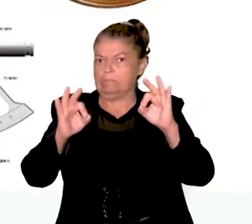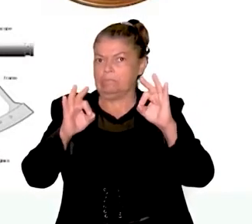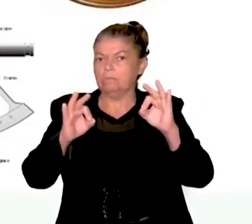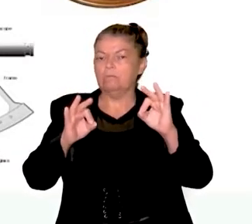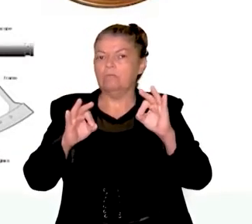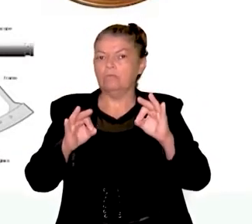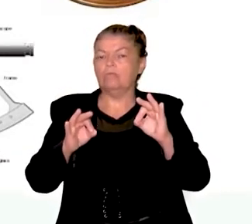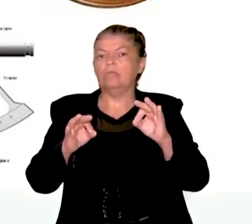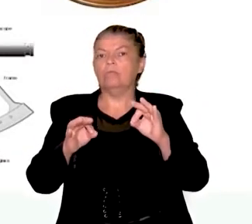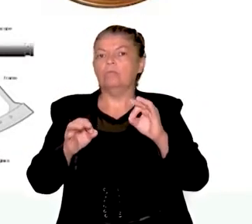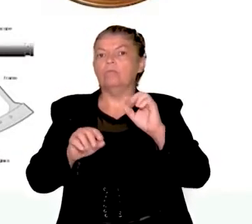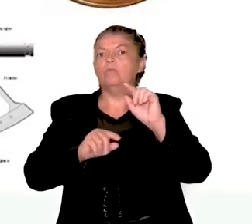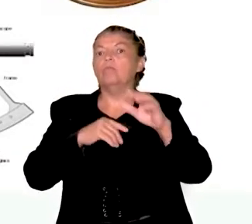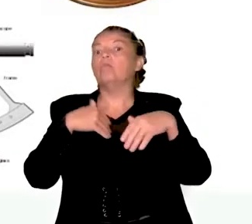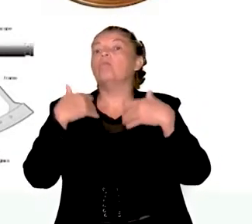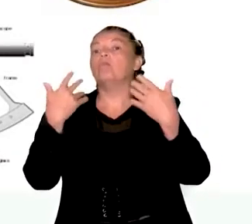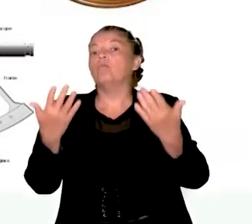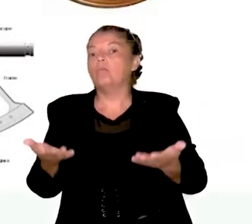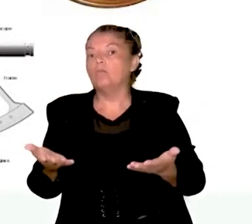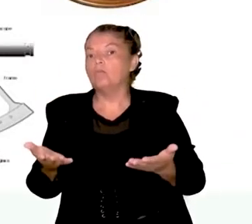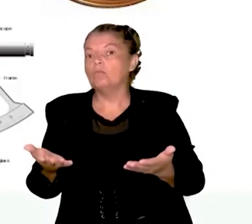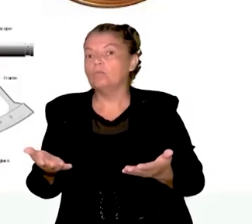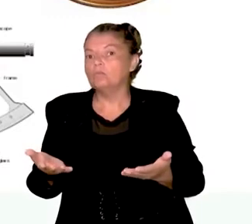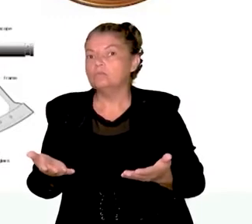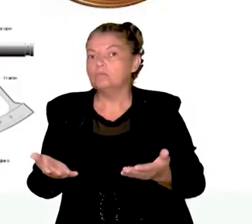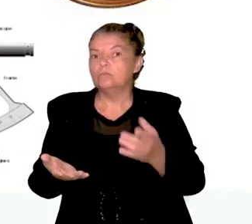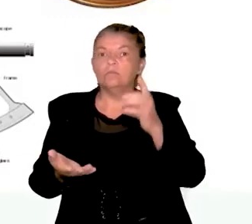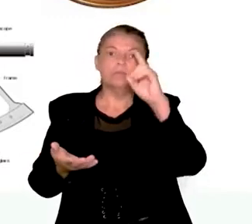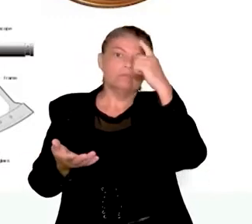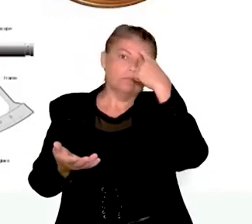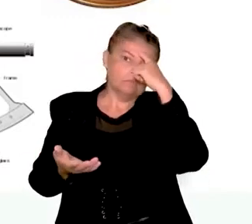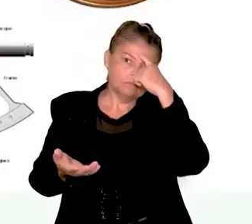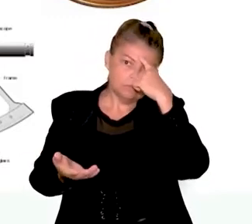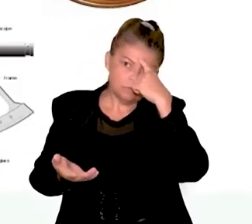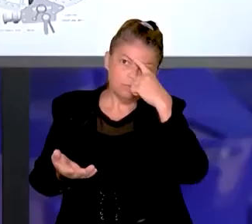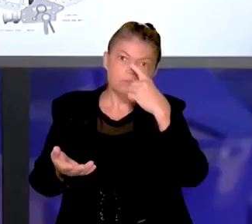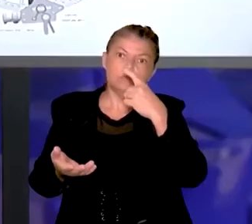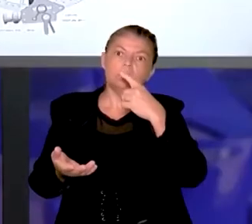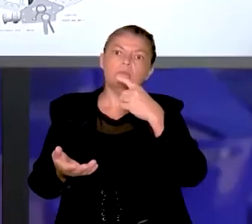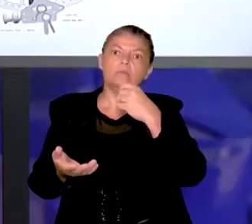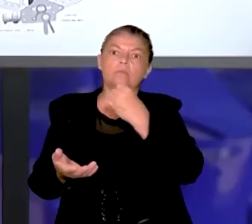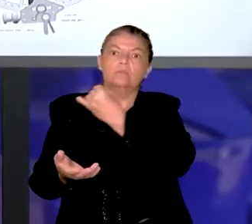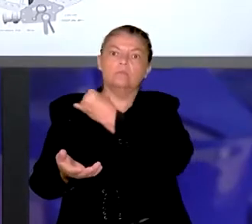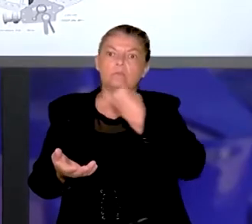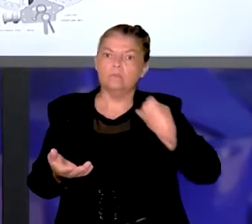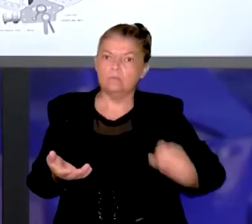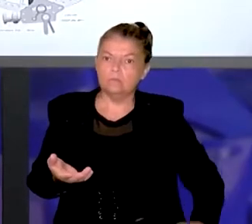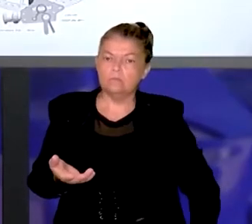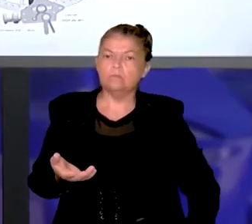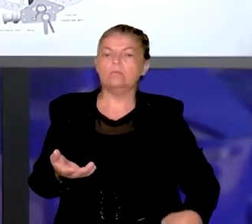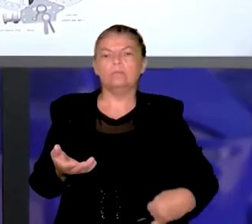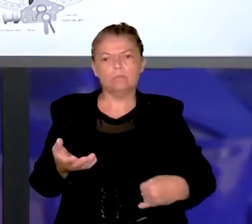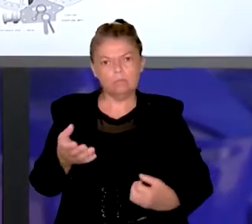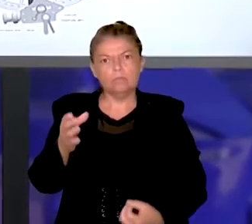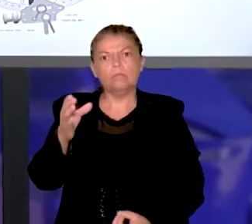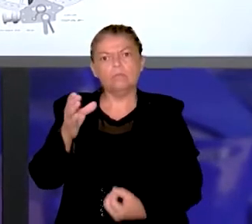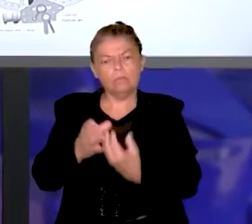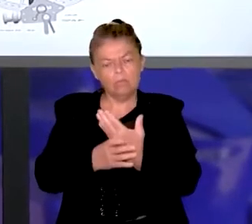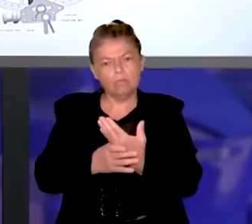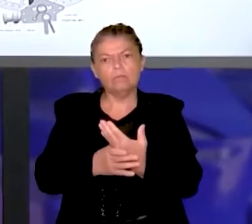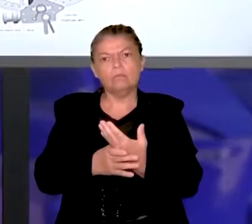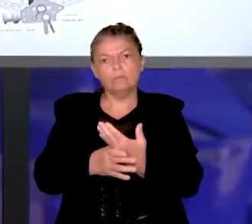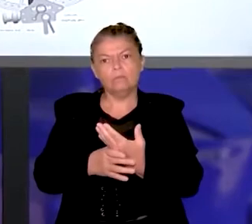século X, a bússola. E a bússola, ela determina o norte, o sul, o leste e o oeste, utilizando um